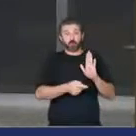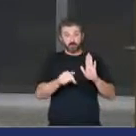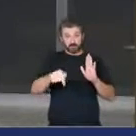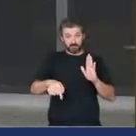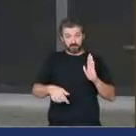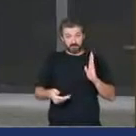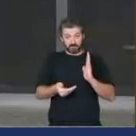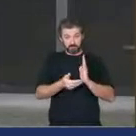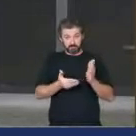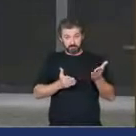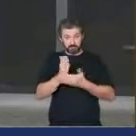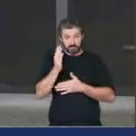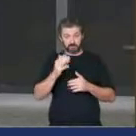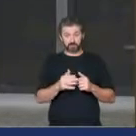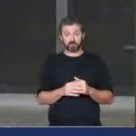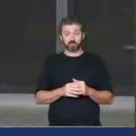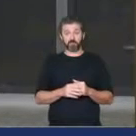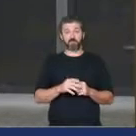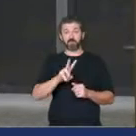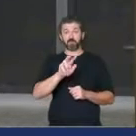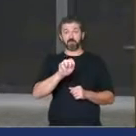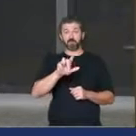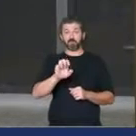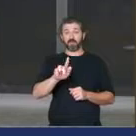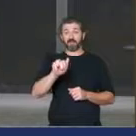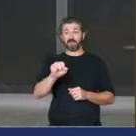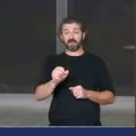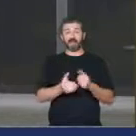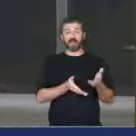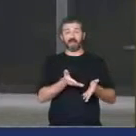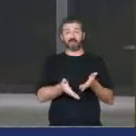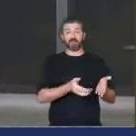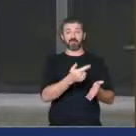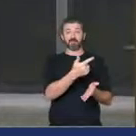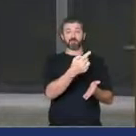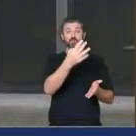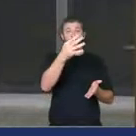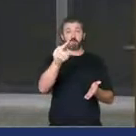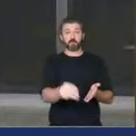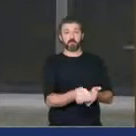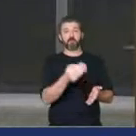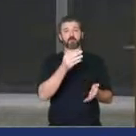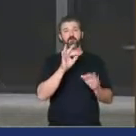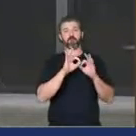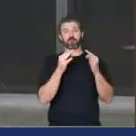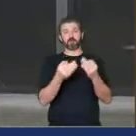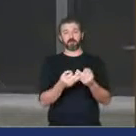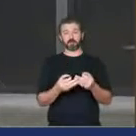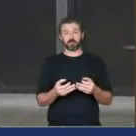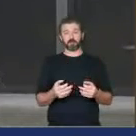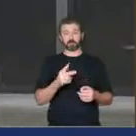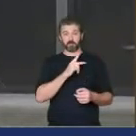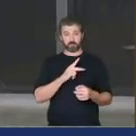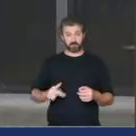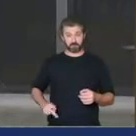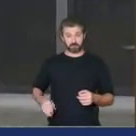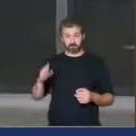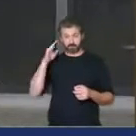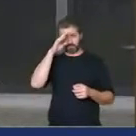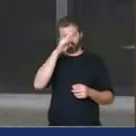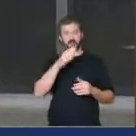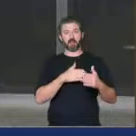aqui aprovou é que o Vale Gás atendesse 24 milhões de famílias. E o presidente da República